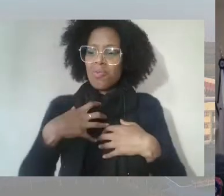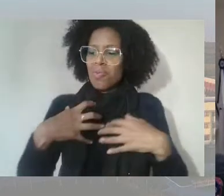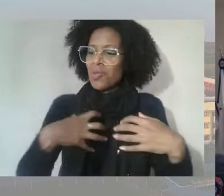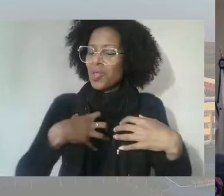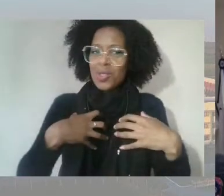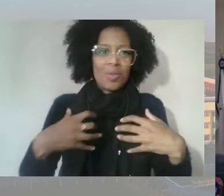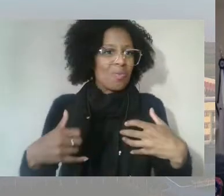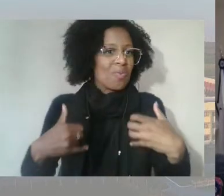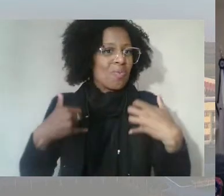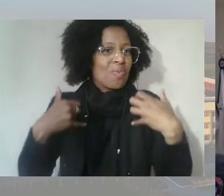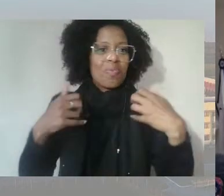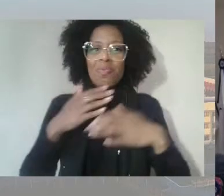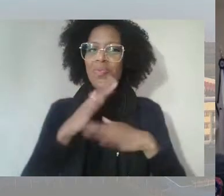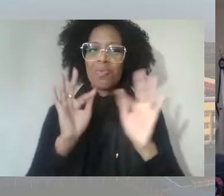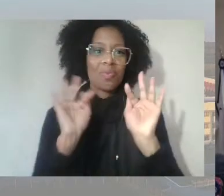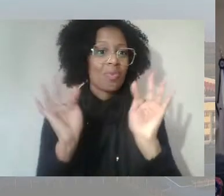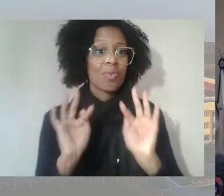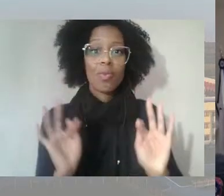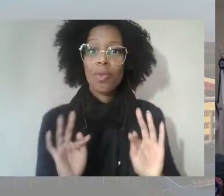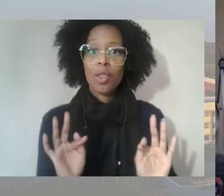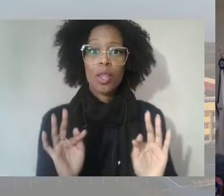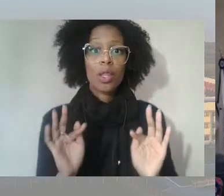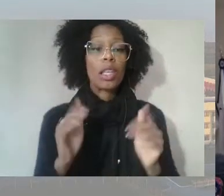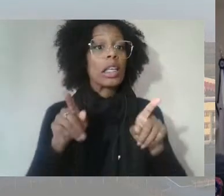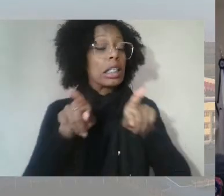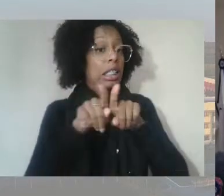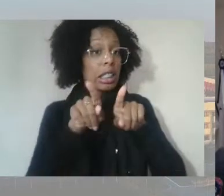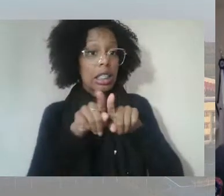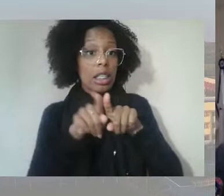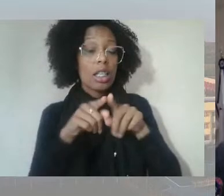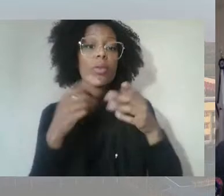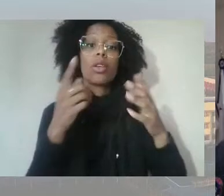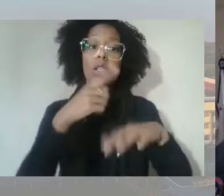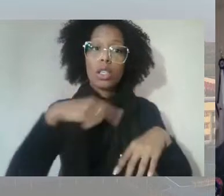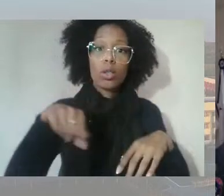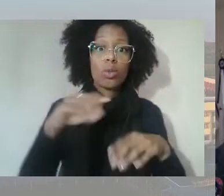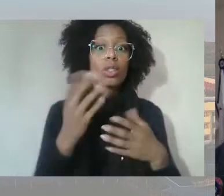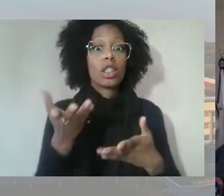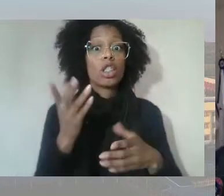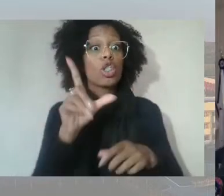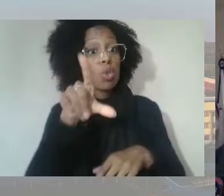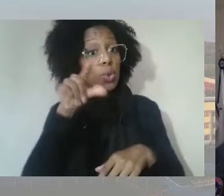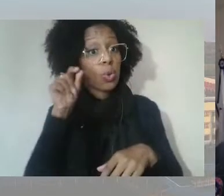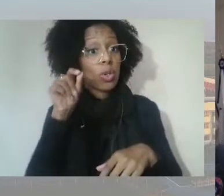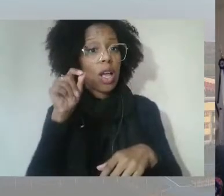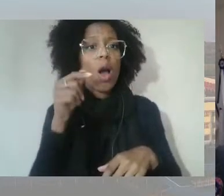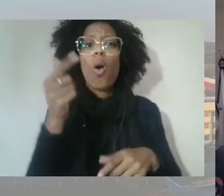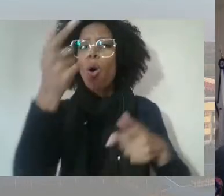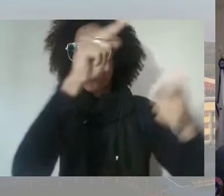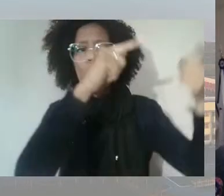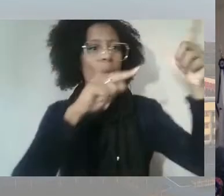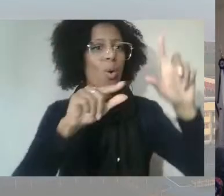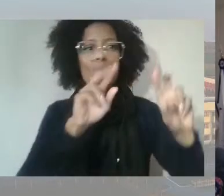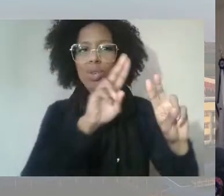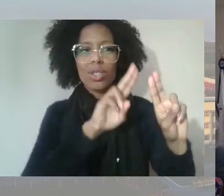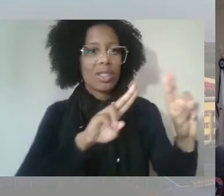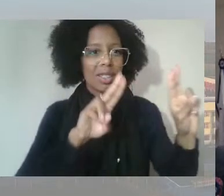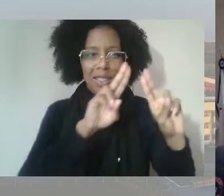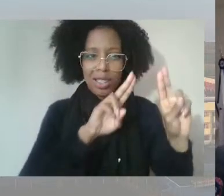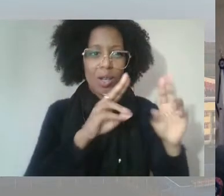A gente ter essa representação e ter um representante que foi democraticamente eleito, ao contrário de outras universidades que, inclusive, são